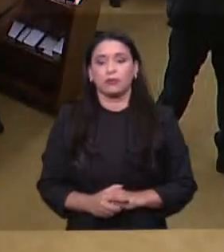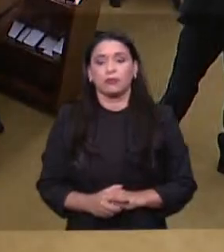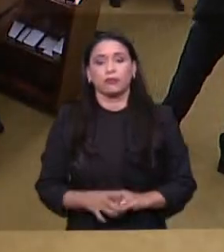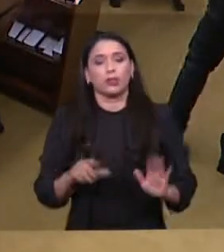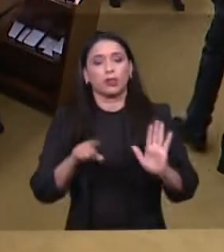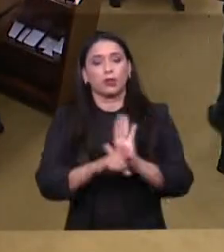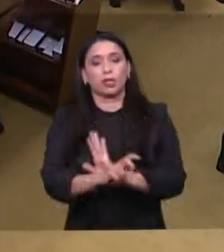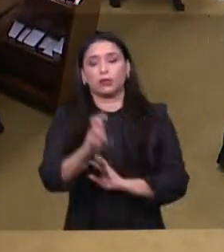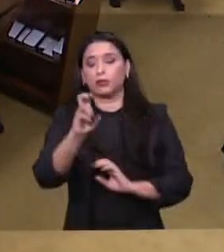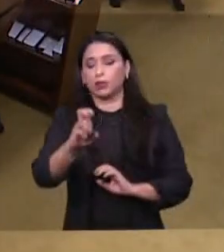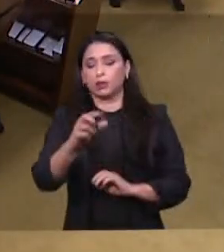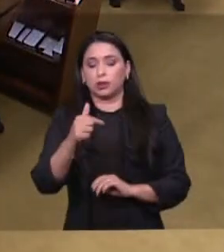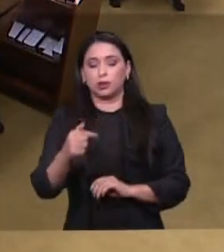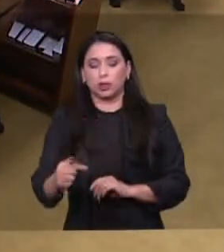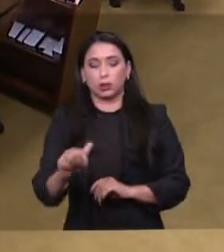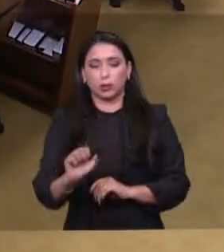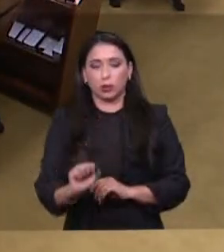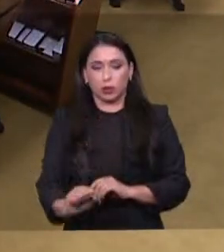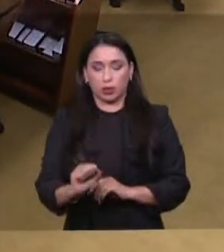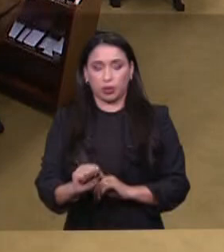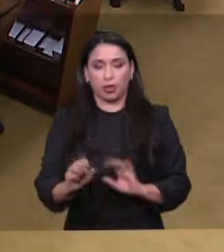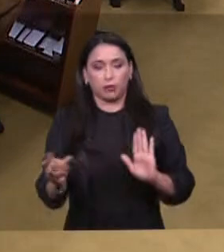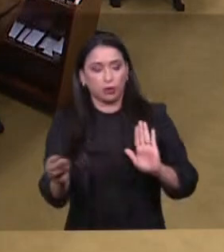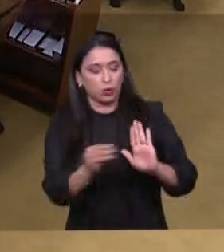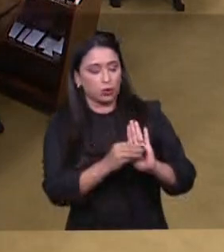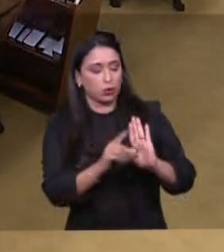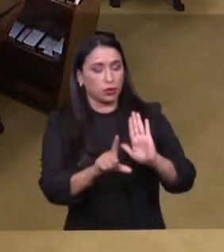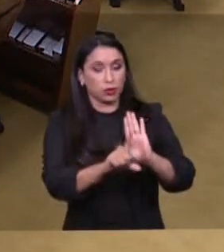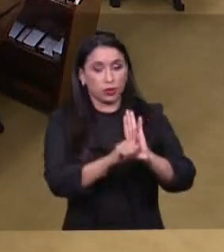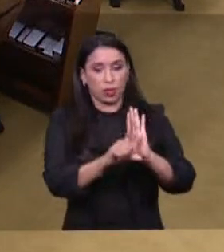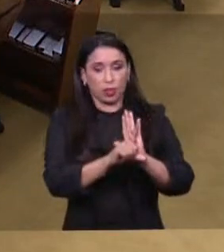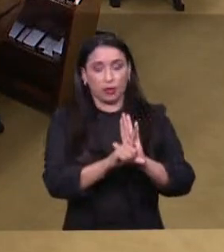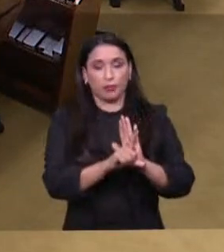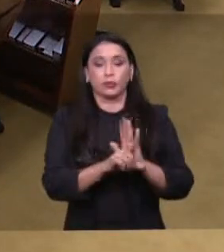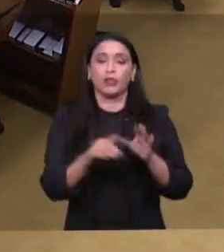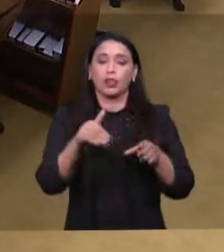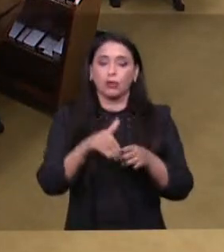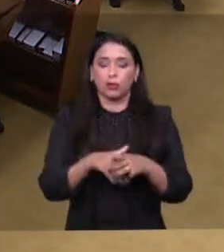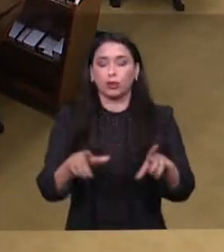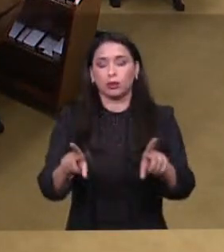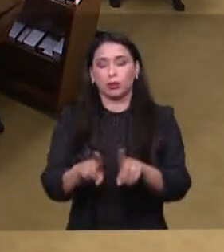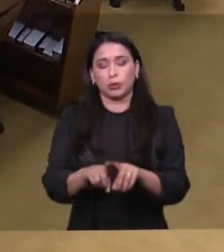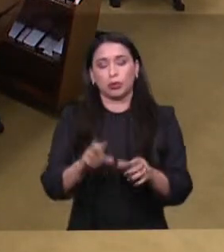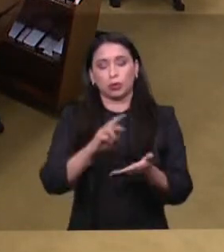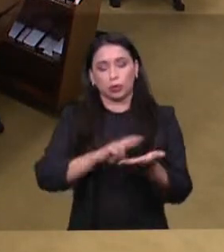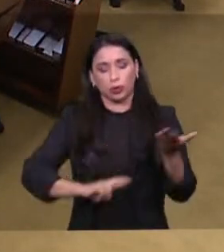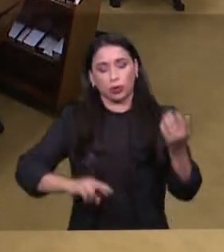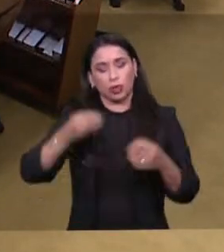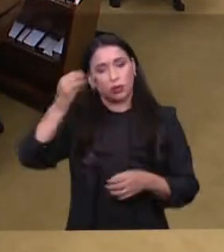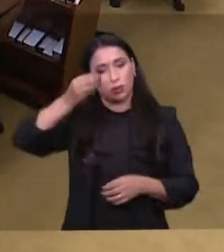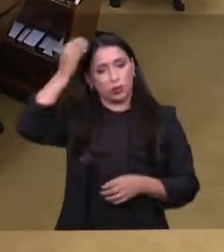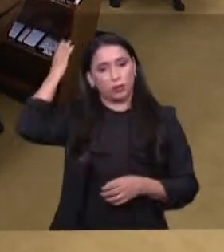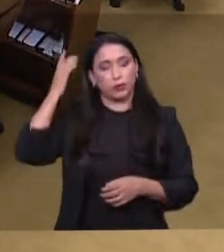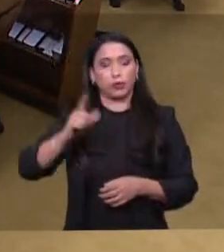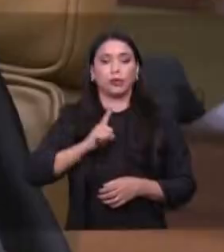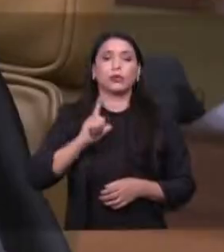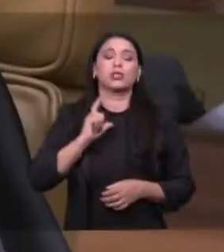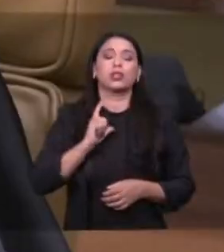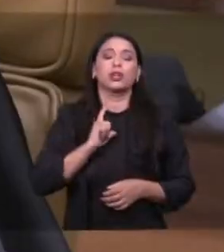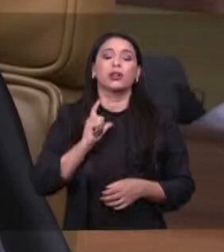parágrafos 5º, 7º e 8º, incluídos pela lei. Acompanho também o ministro Luiz Fux na declaração